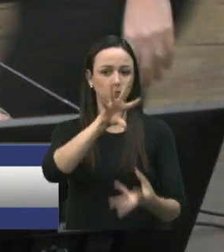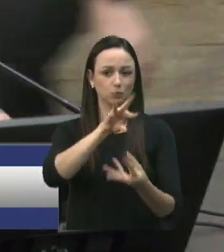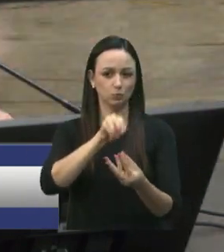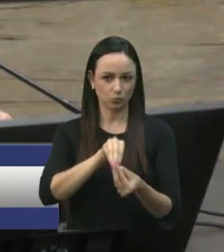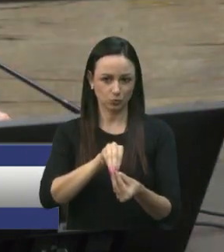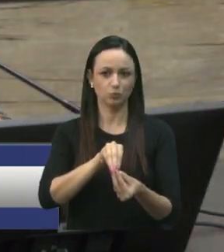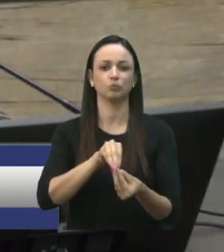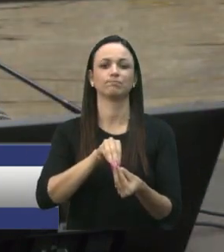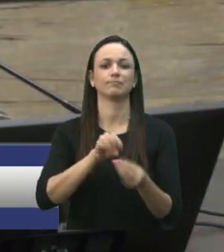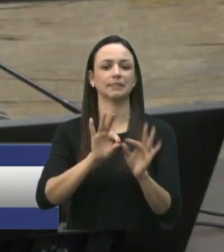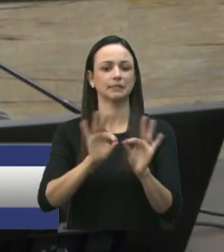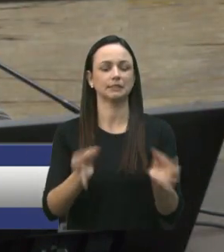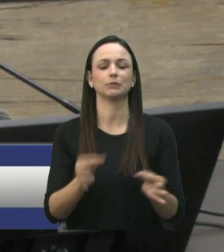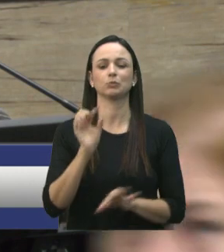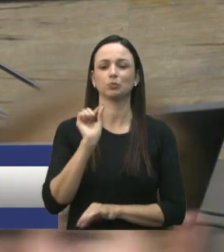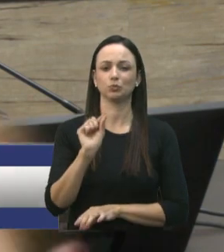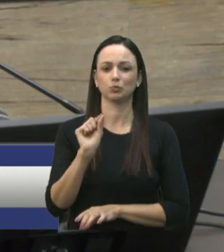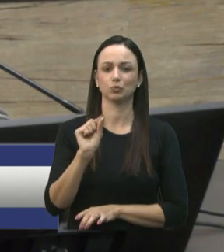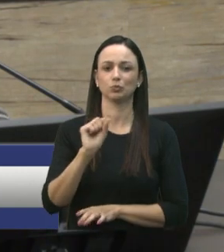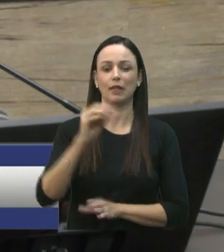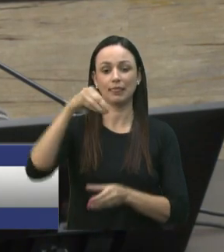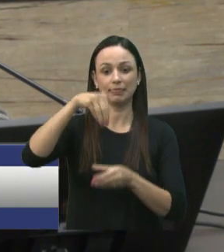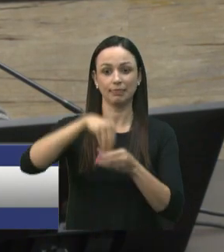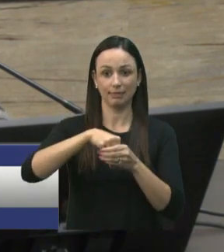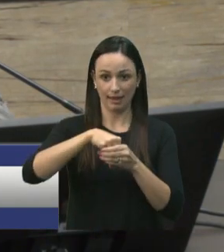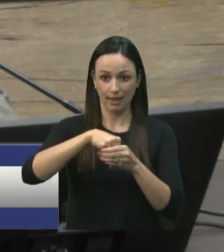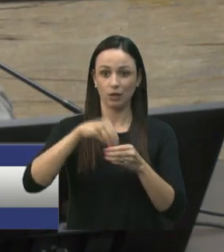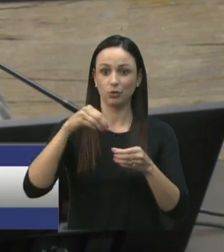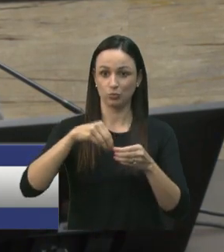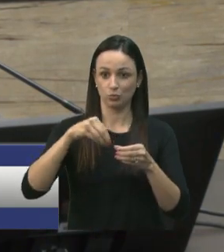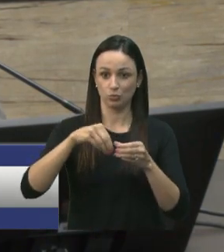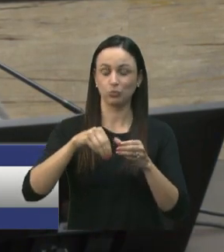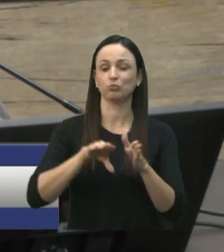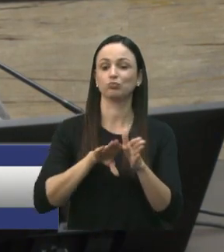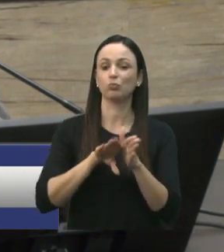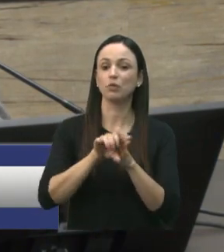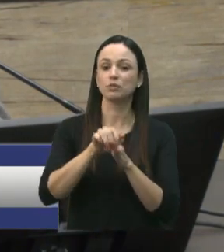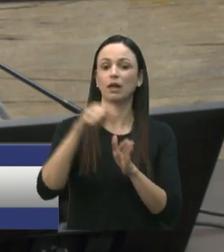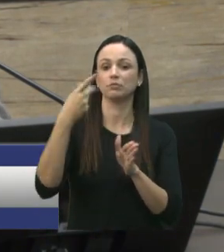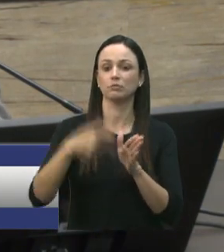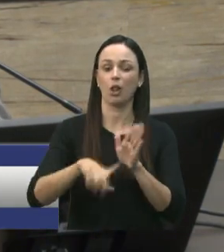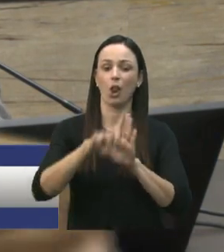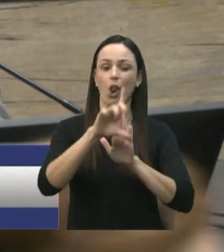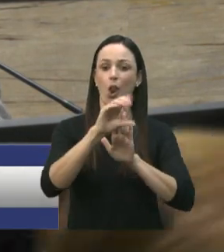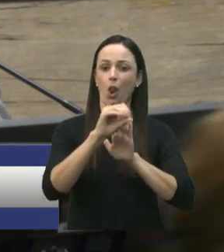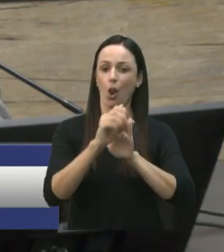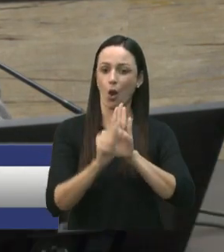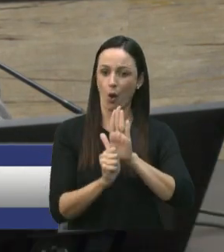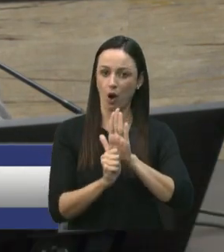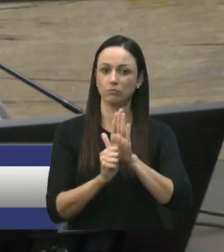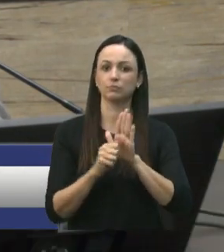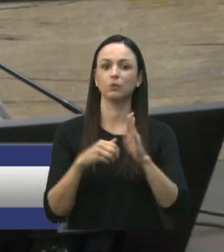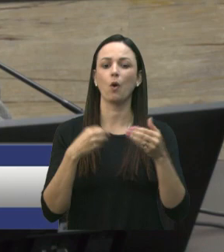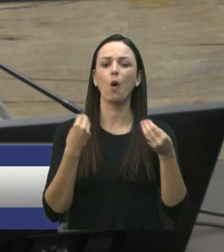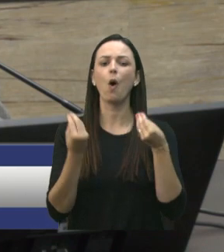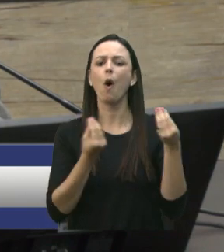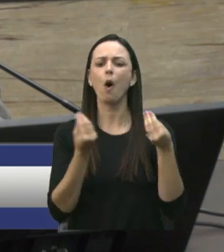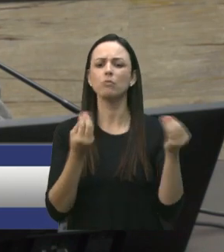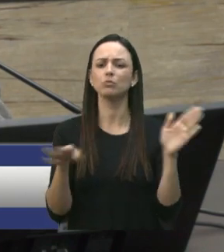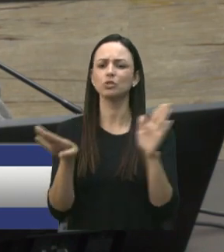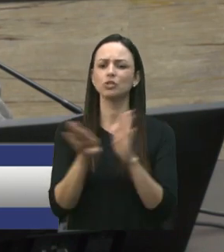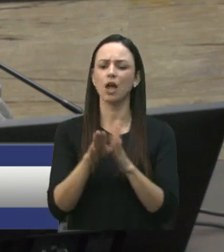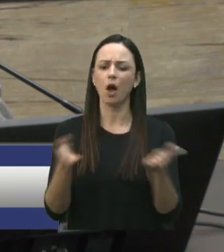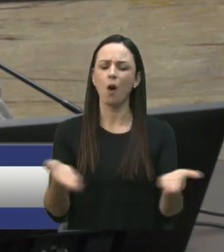exemplifiquemos dentro do conceito da audiência pública do LOA, nós queríamos destacar para vocês como a gente chegou nesse momento, antes